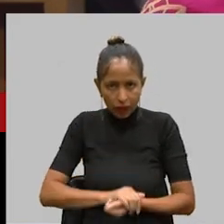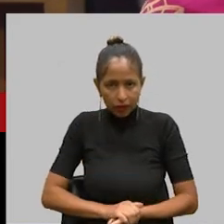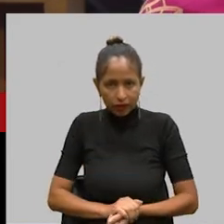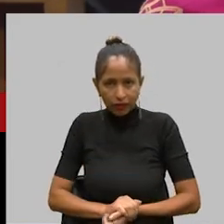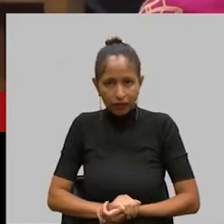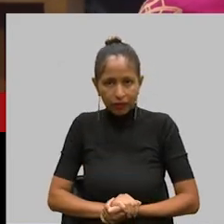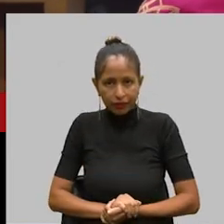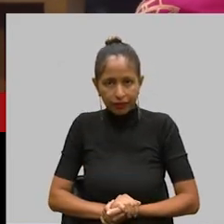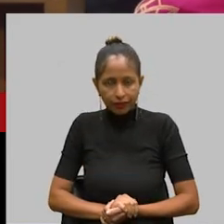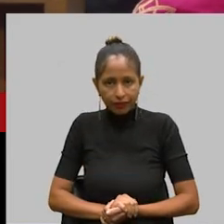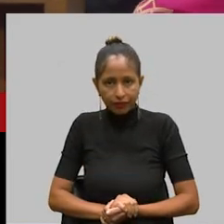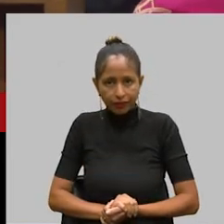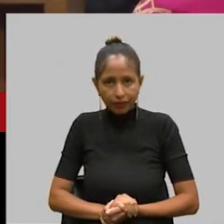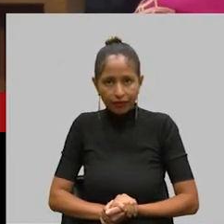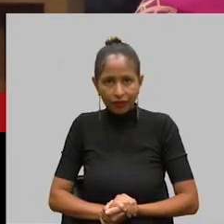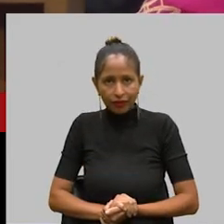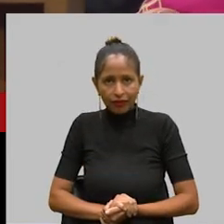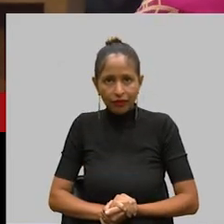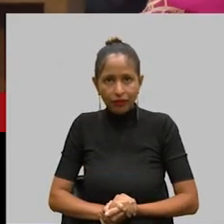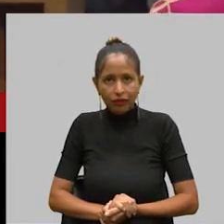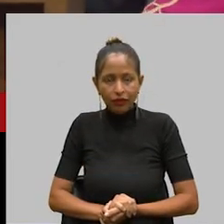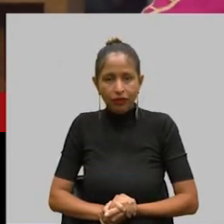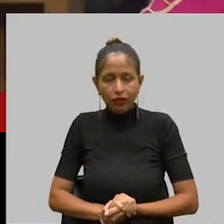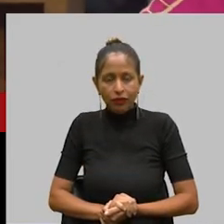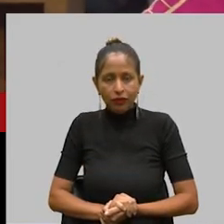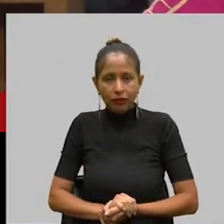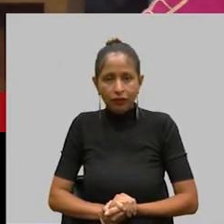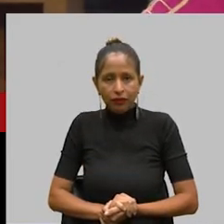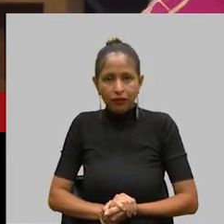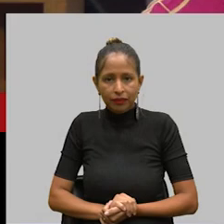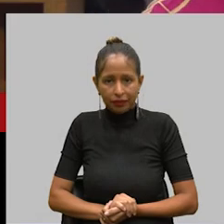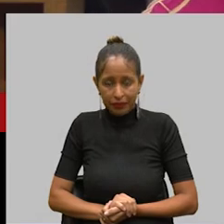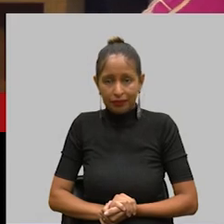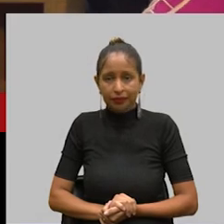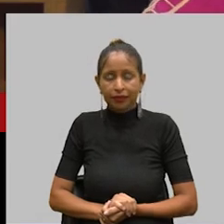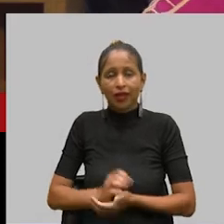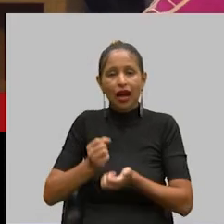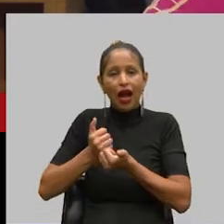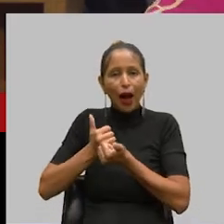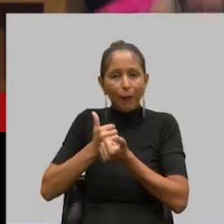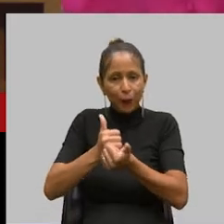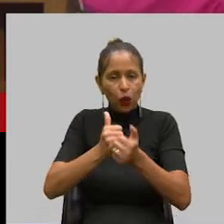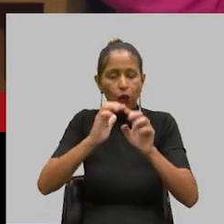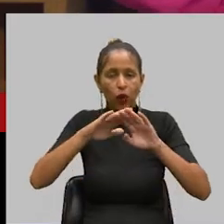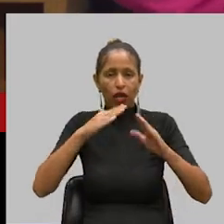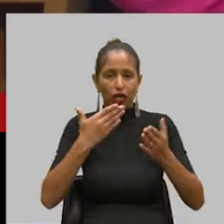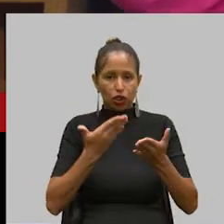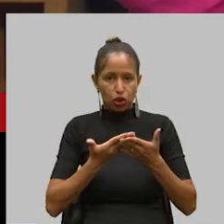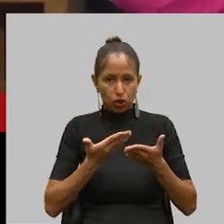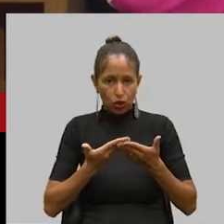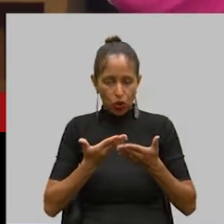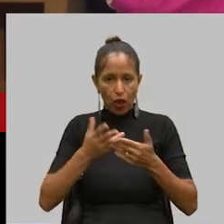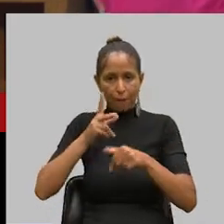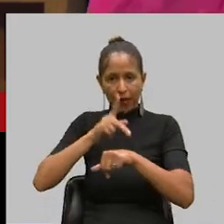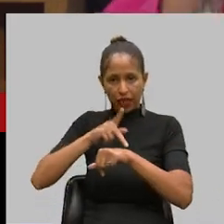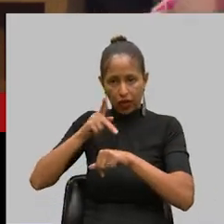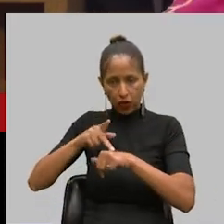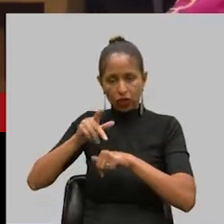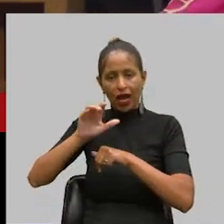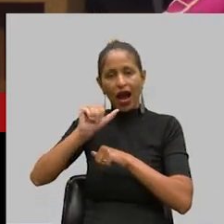Ah então nós vamos ter que passar aí ó pro pessoal tá aqui então Apoio às escolas comunitárias com base na pedagogia da